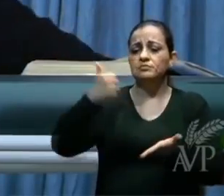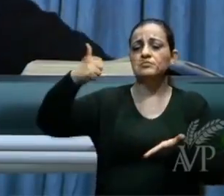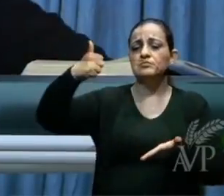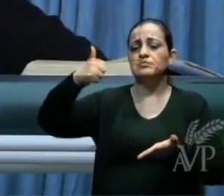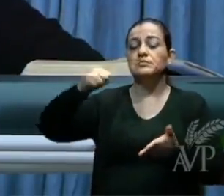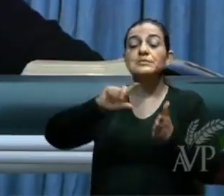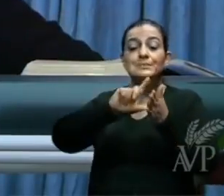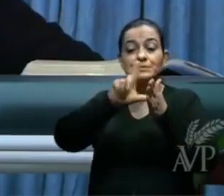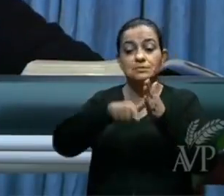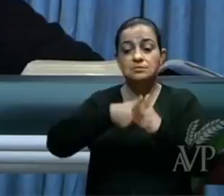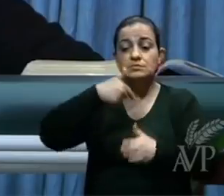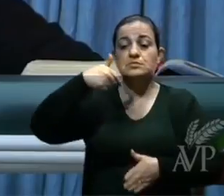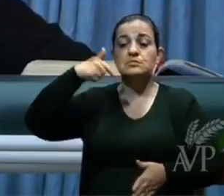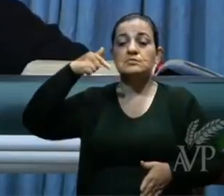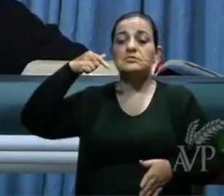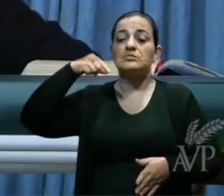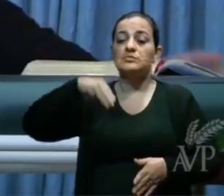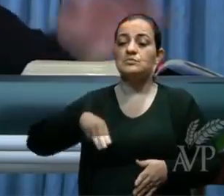após o millennium